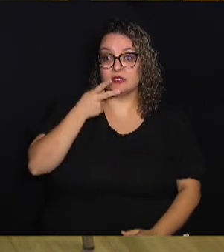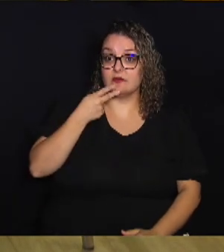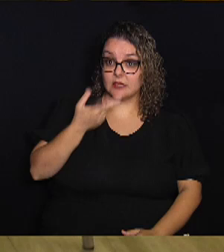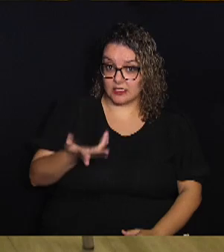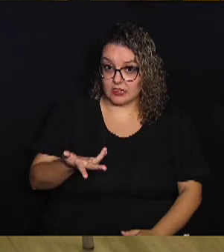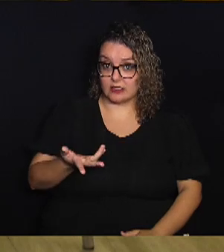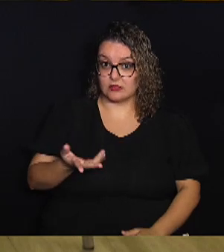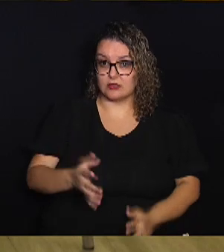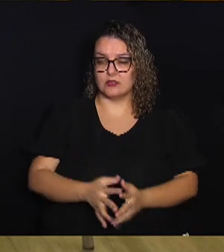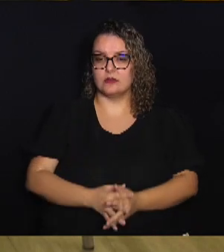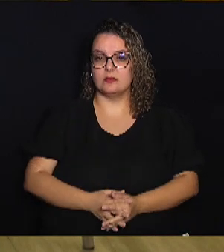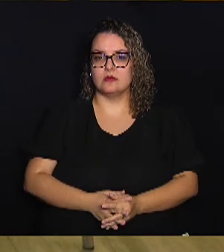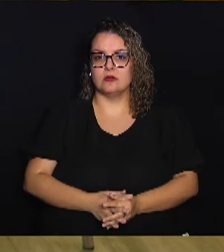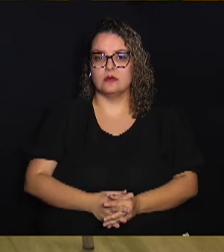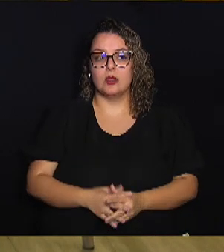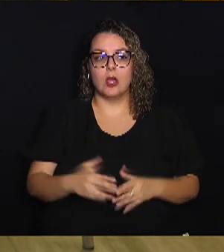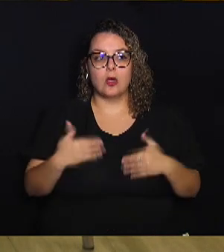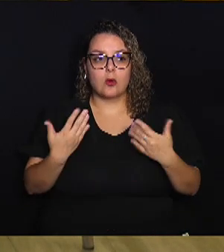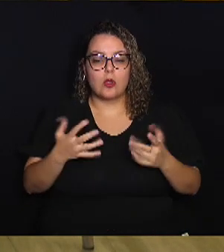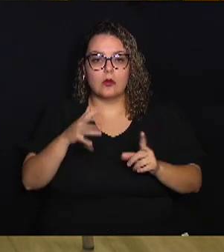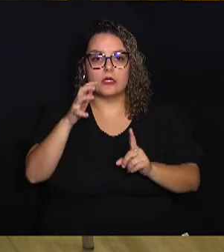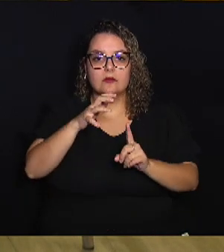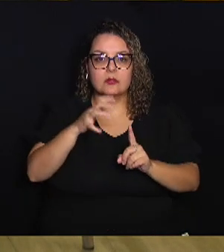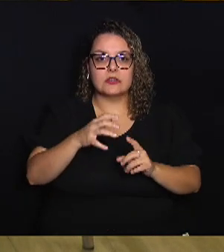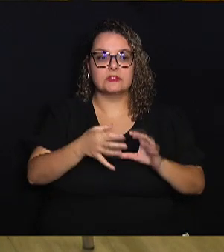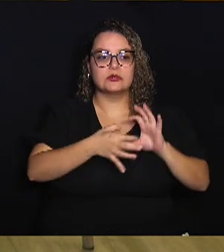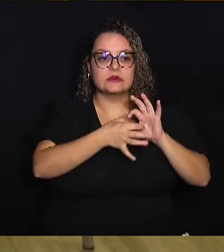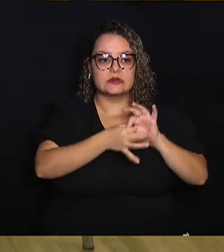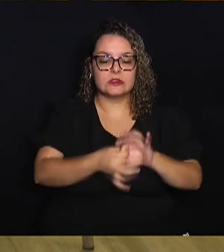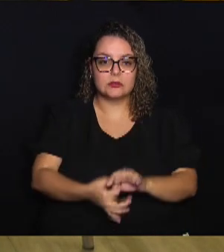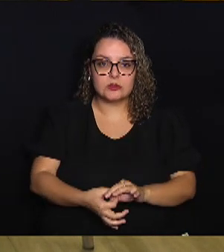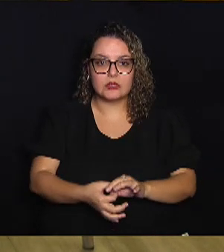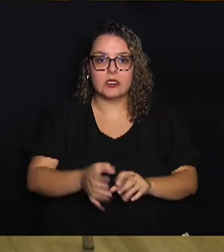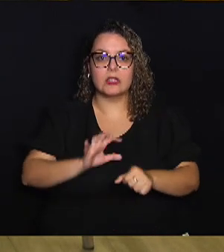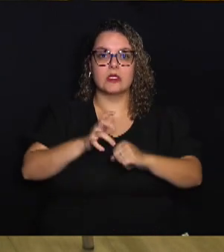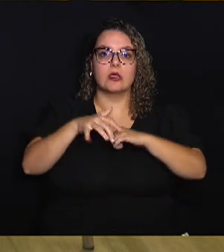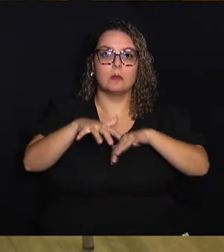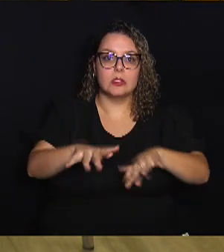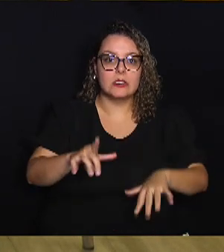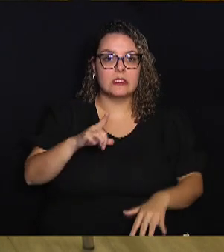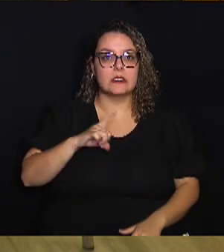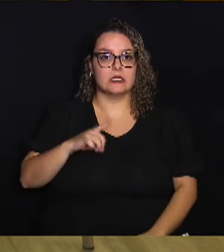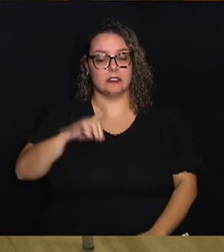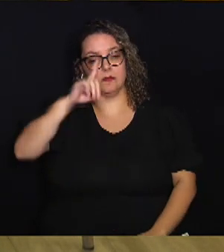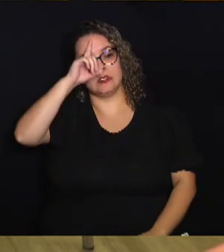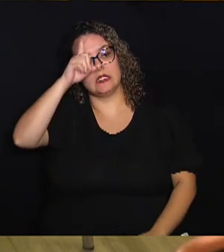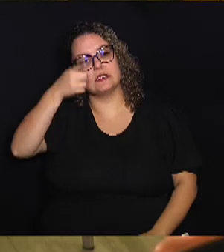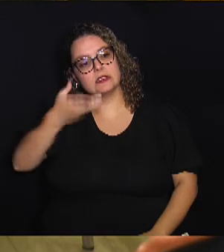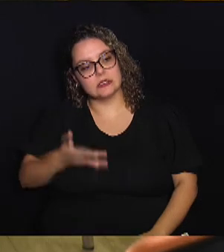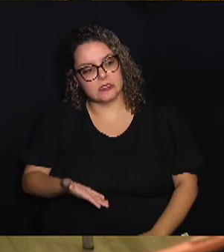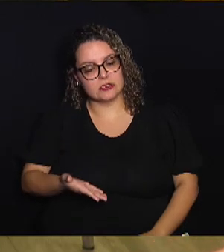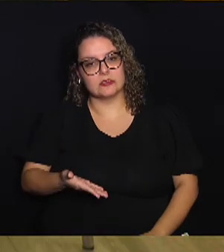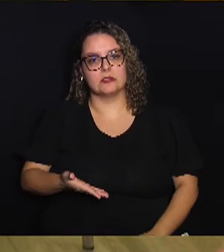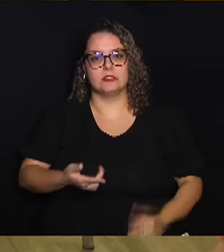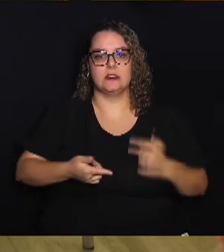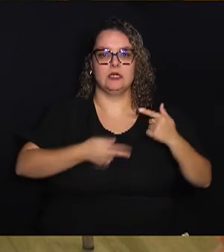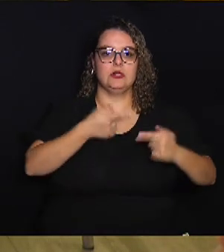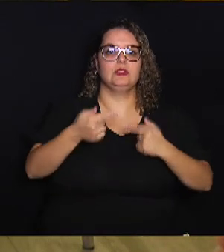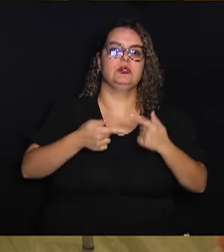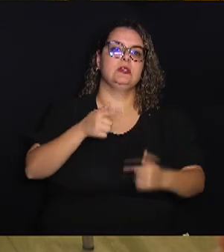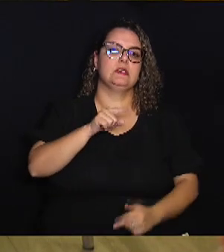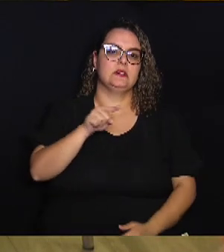isso. Qual a influência, então, nesse contexto que a pandemia teve nessas decisões da geração Z,